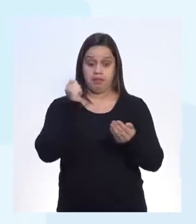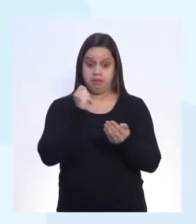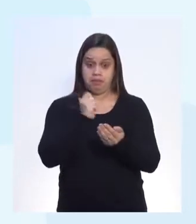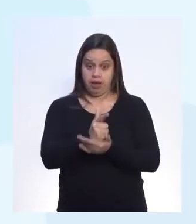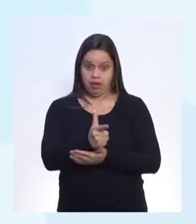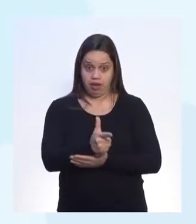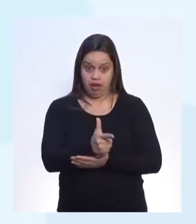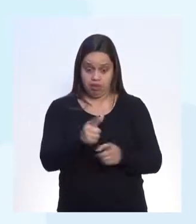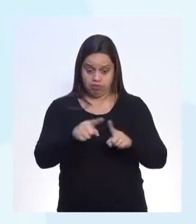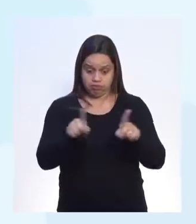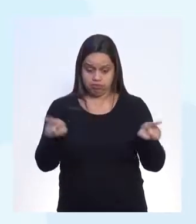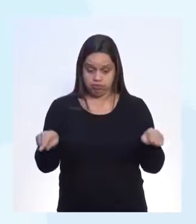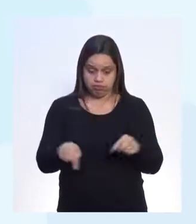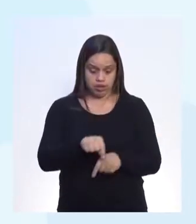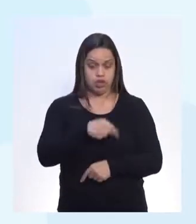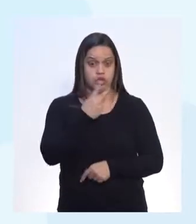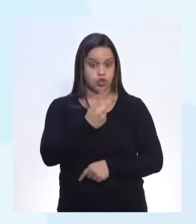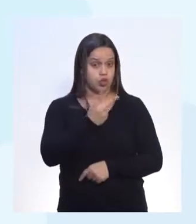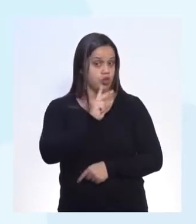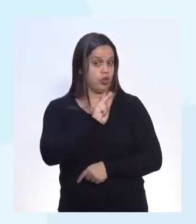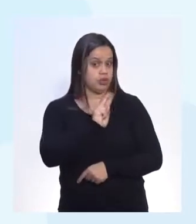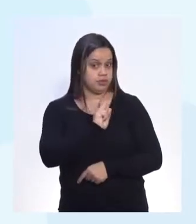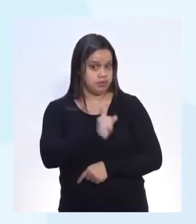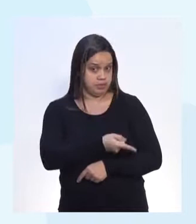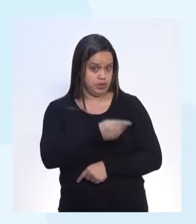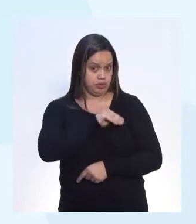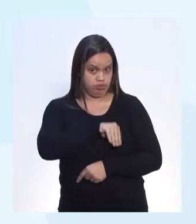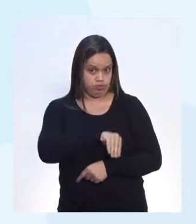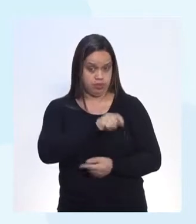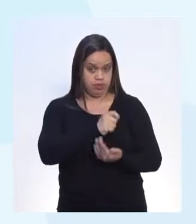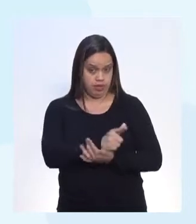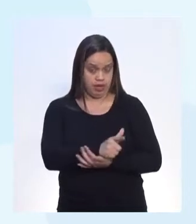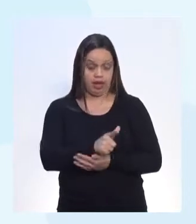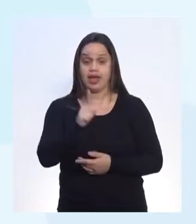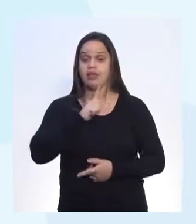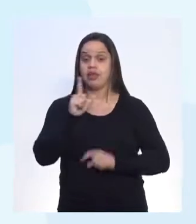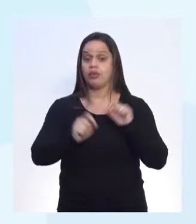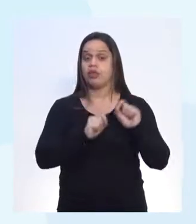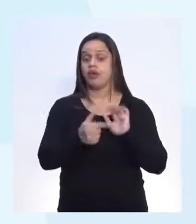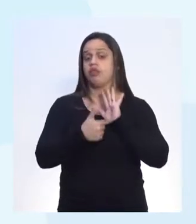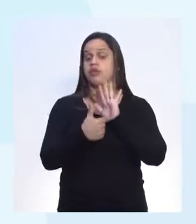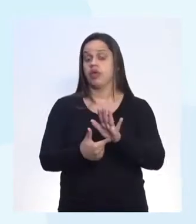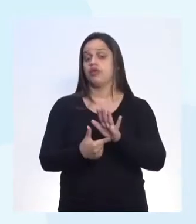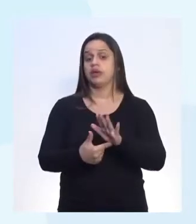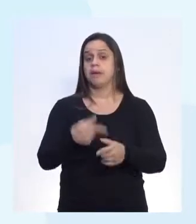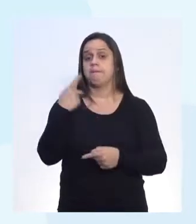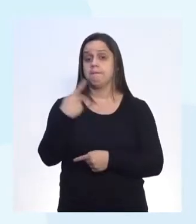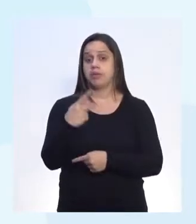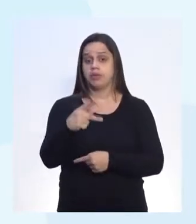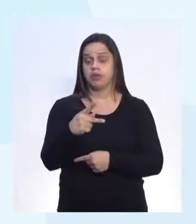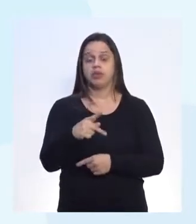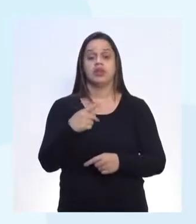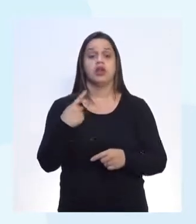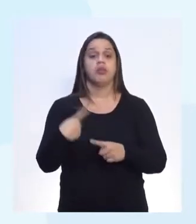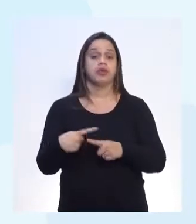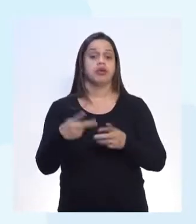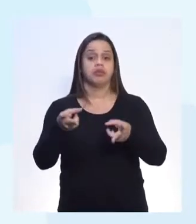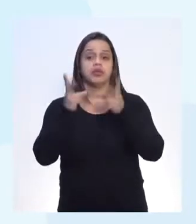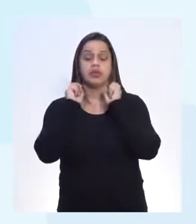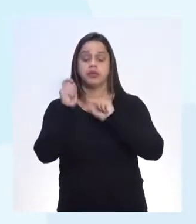R$2.000, tá? Pelo trabalho. Existe a proporcionalidade. Você percebeu que o Cláudio